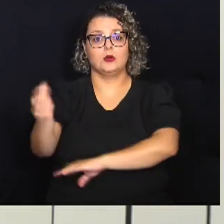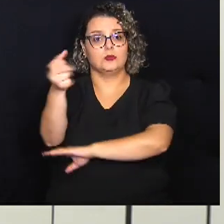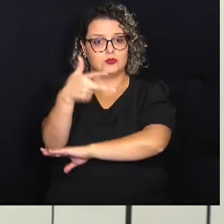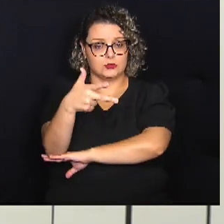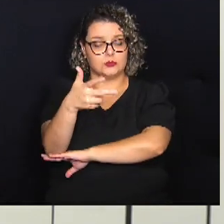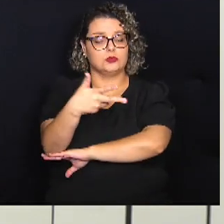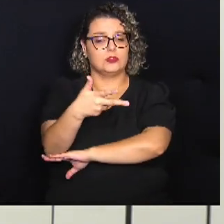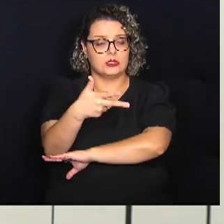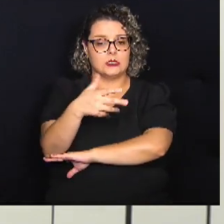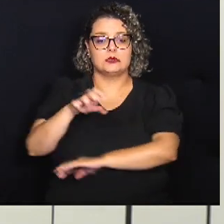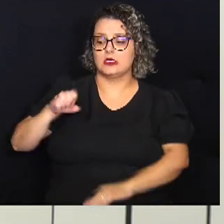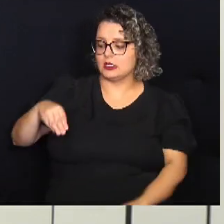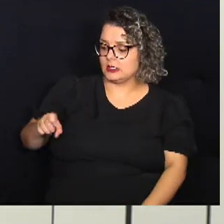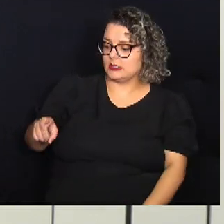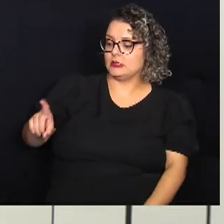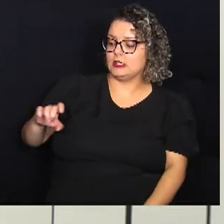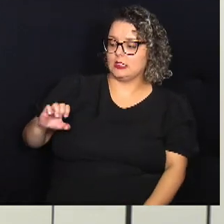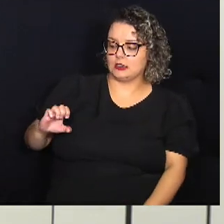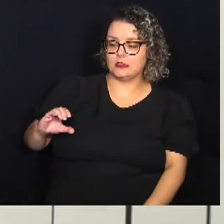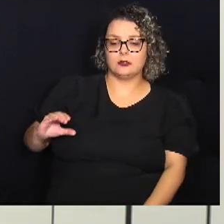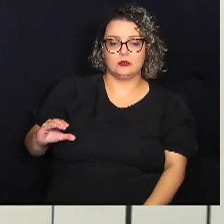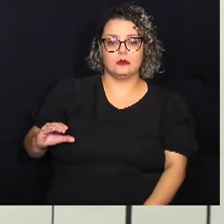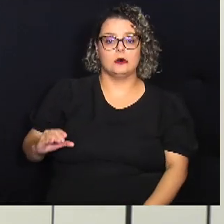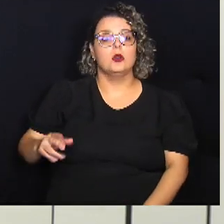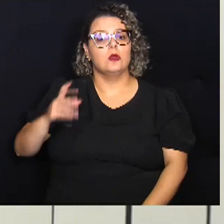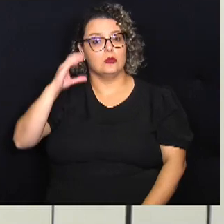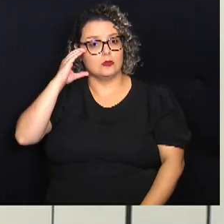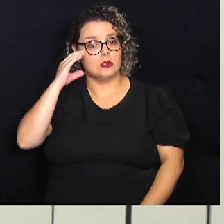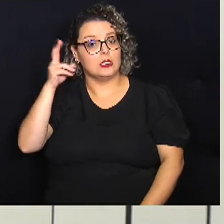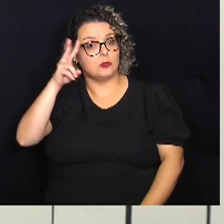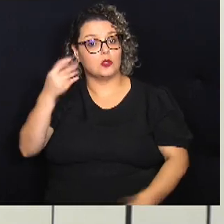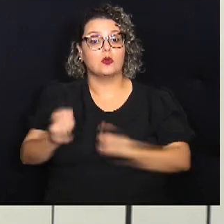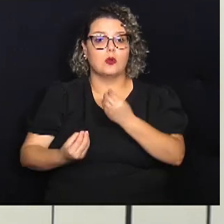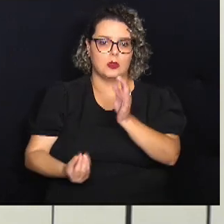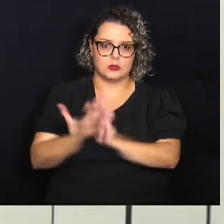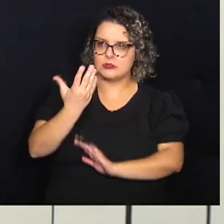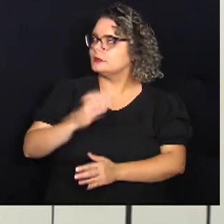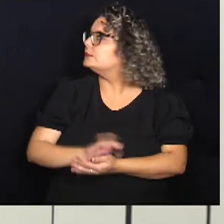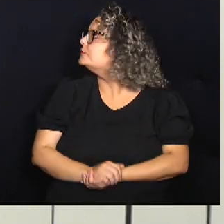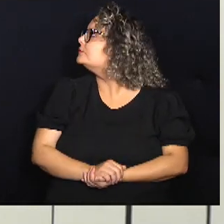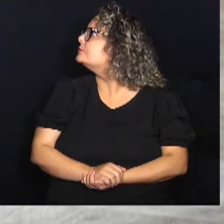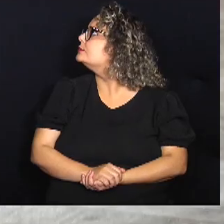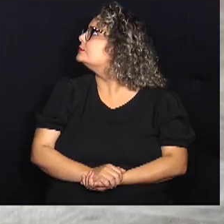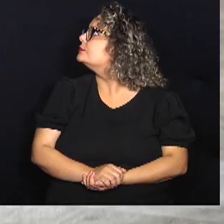O vereador Luiz Cirilo lembrou como surgiu a iniciativa.